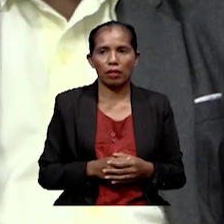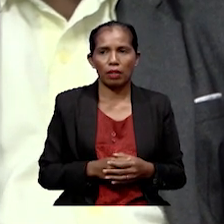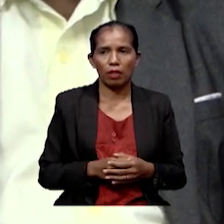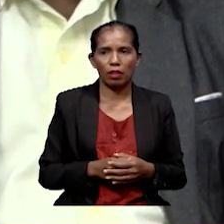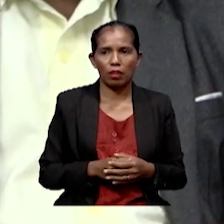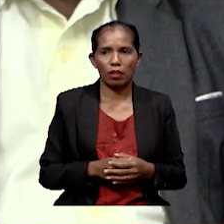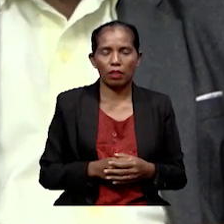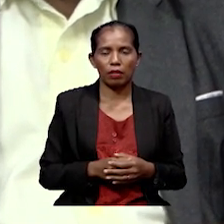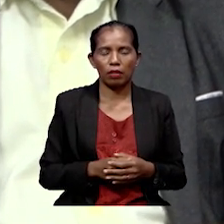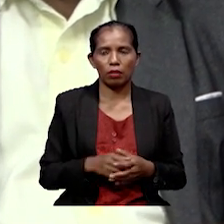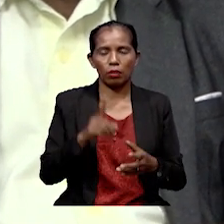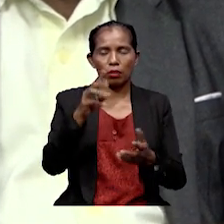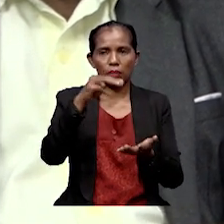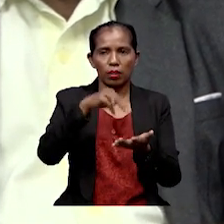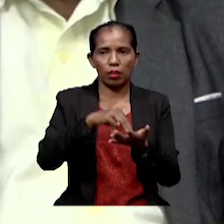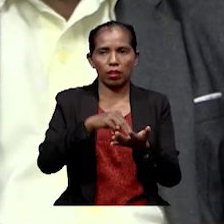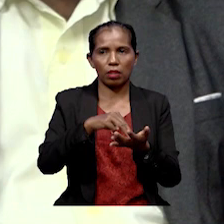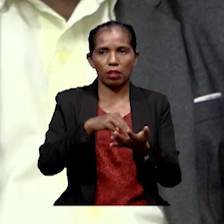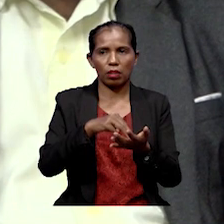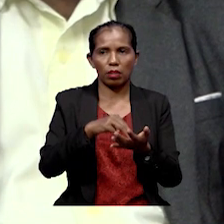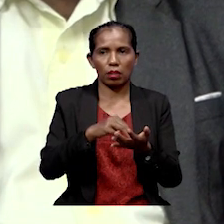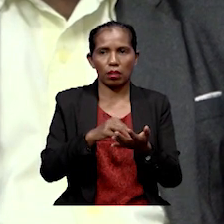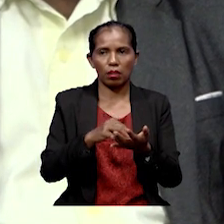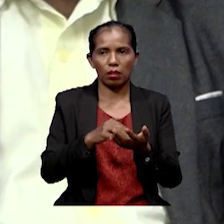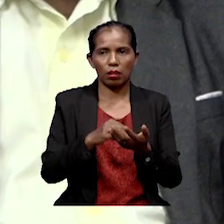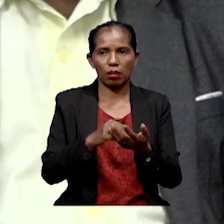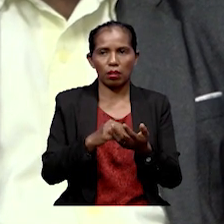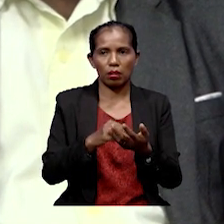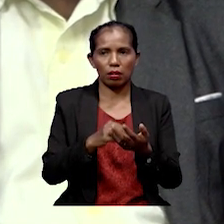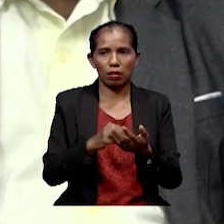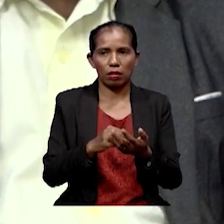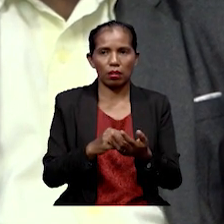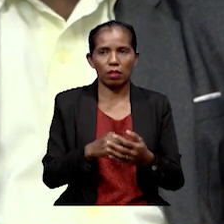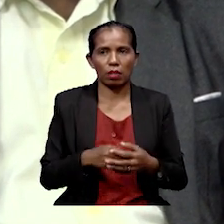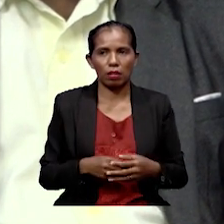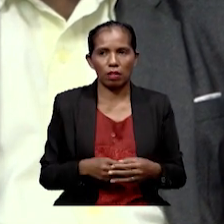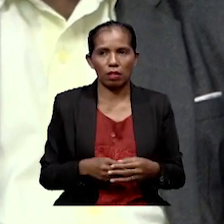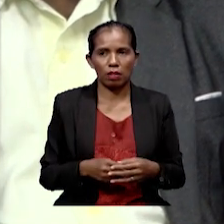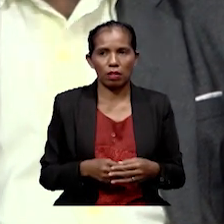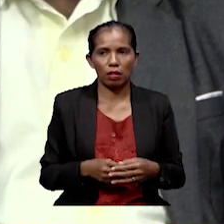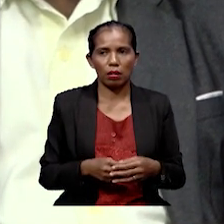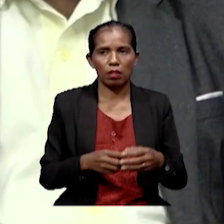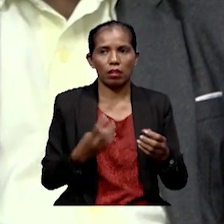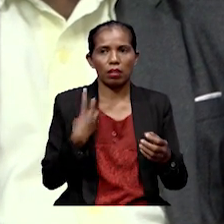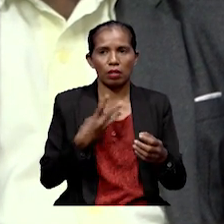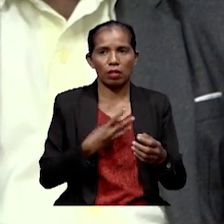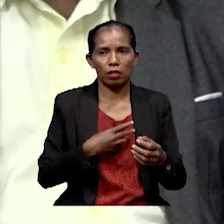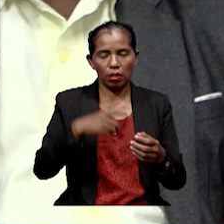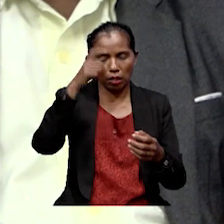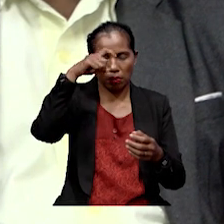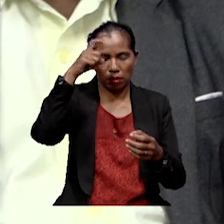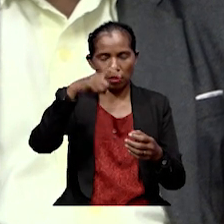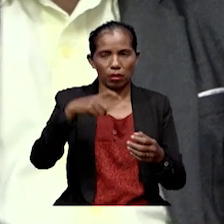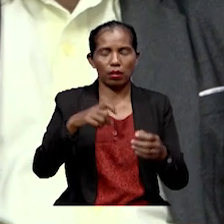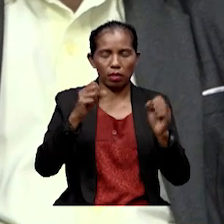1 milyon ita tau for example 0 ida de 0 tolu de ne kan mil de tan tu botani kapasidad intelektual serne